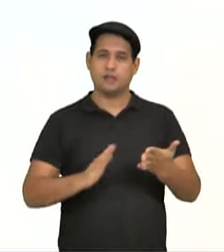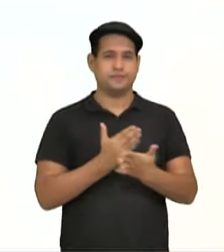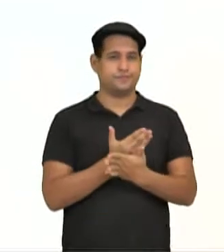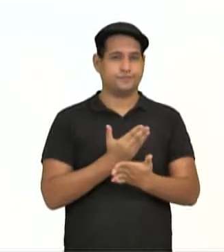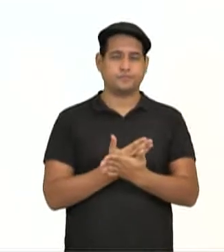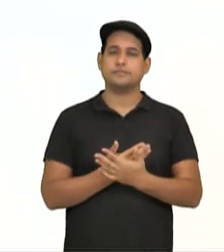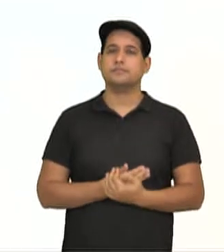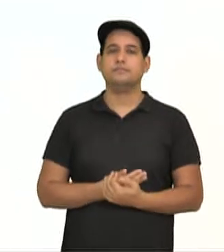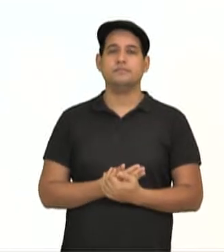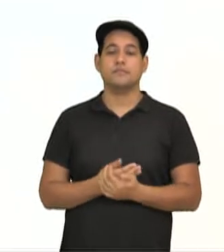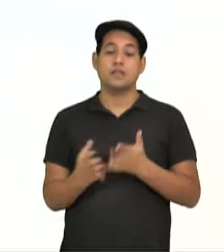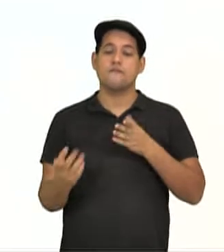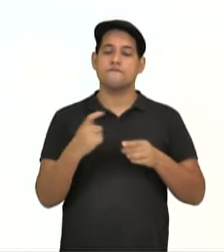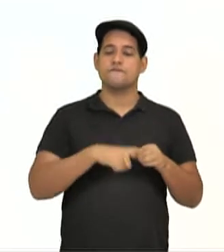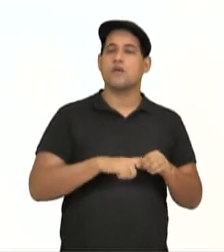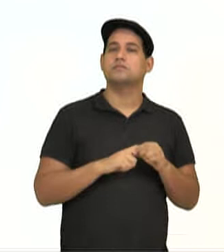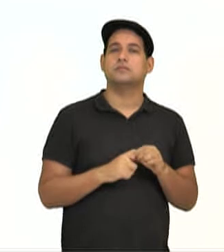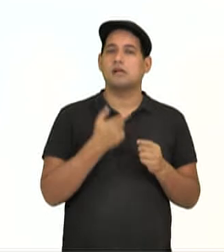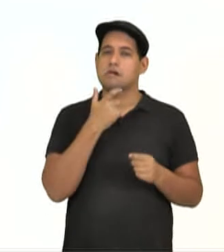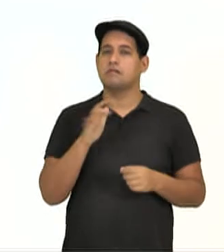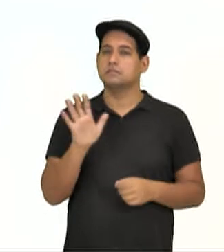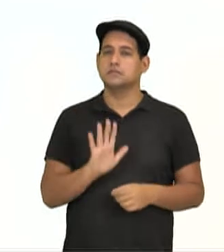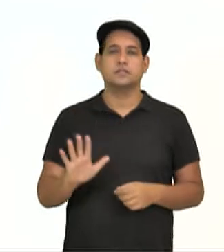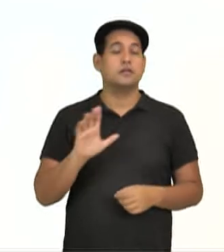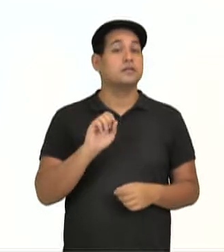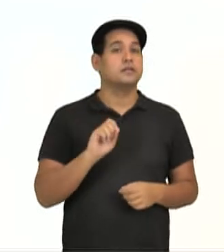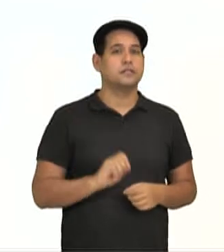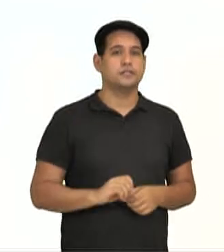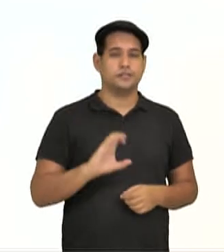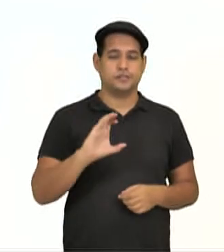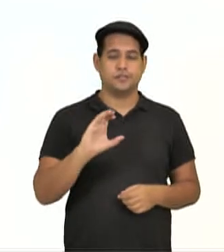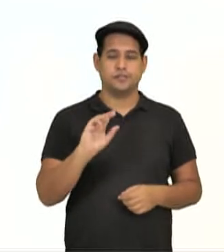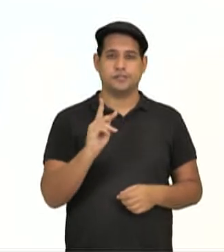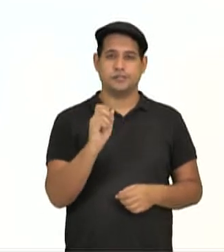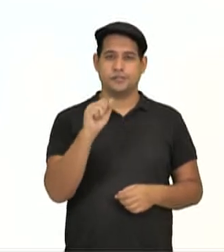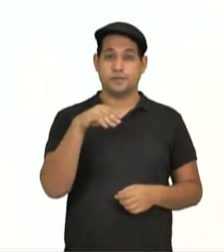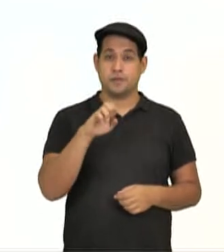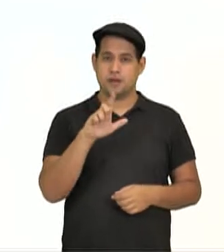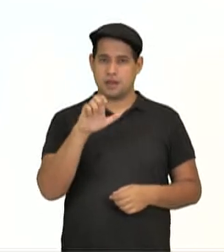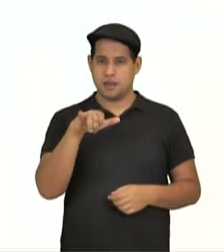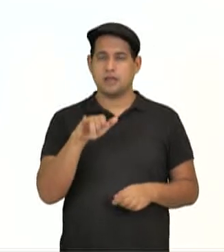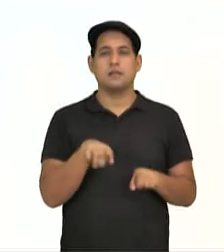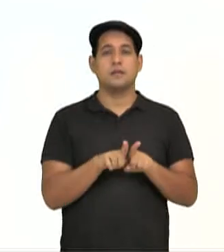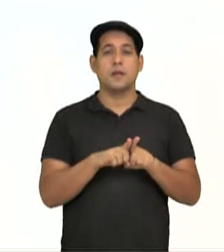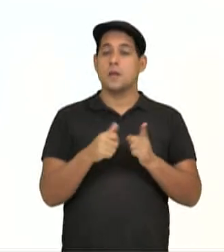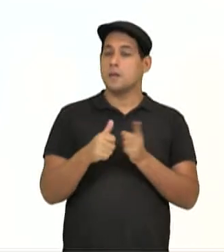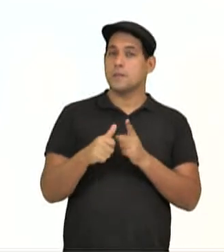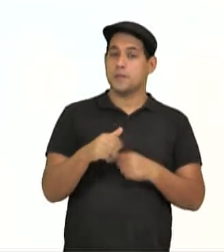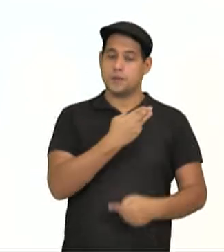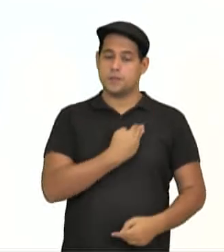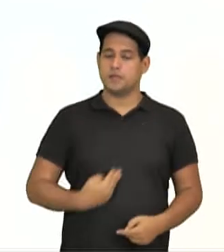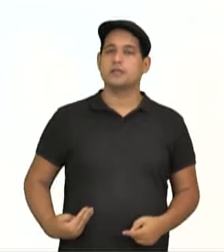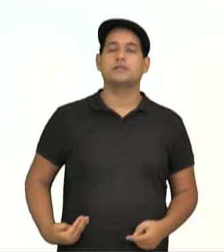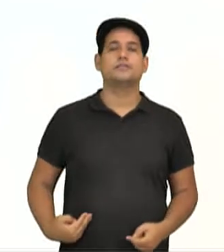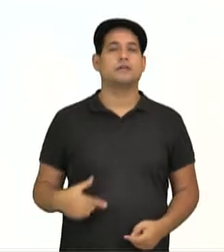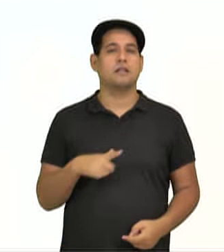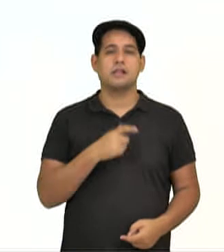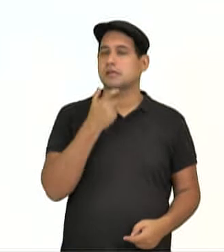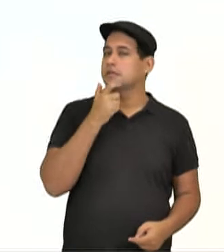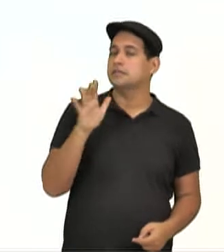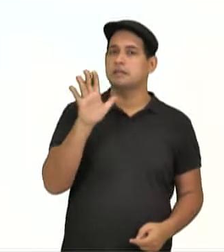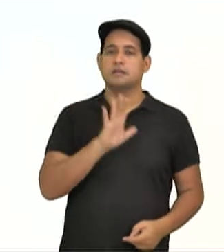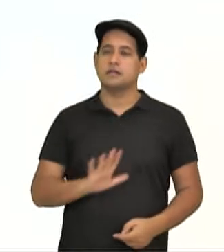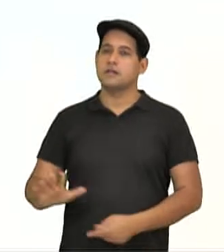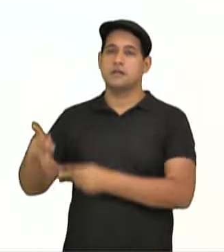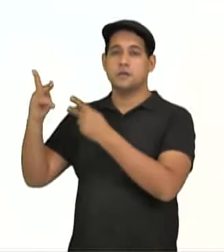hoje. Em seu retorno a Londres, Chamberlain, que era o primeiro-ministro da Inglaterra, foi recebido em triunfo